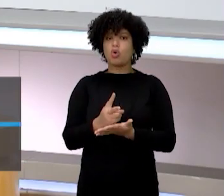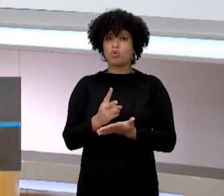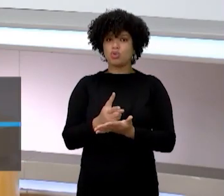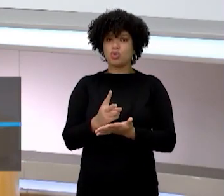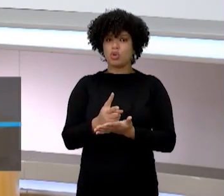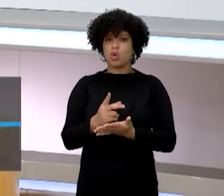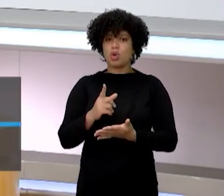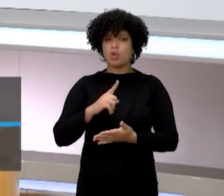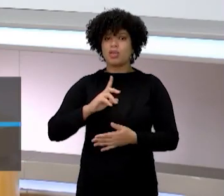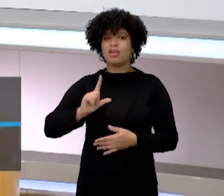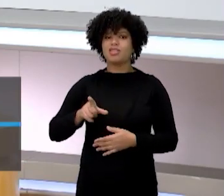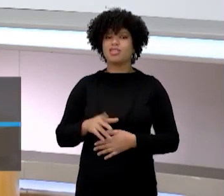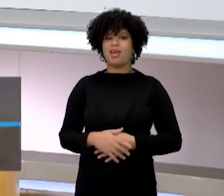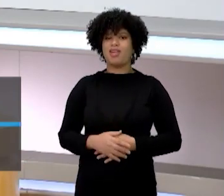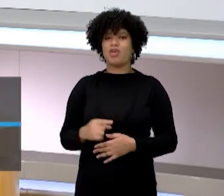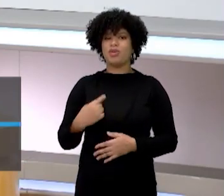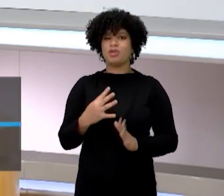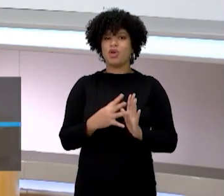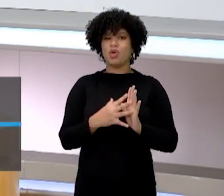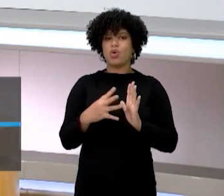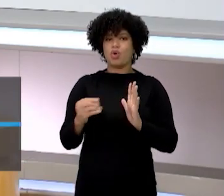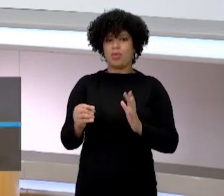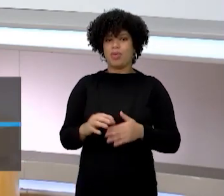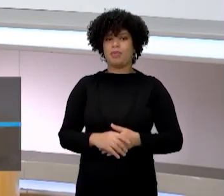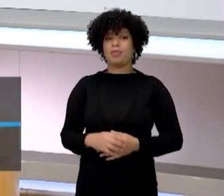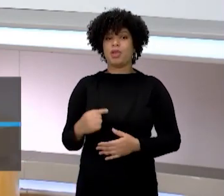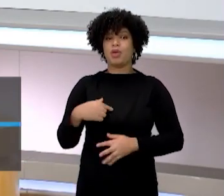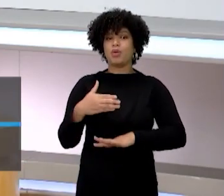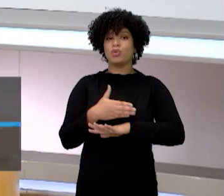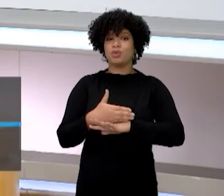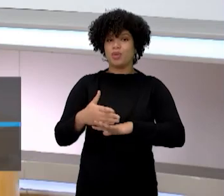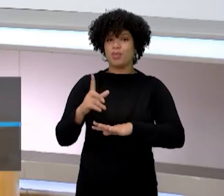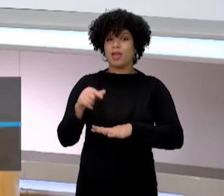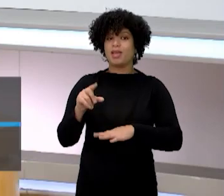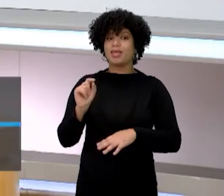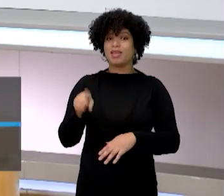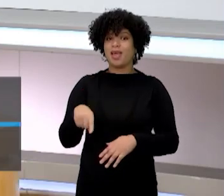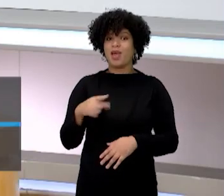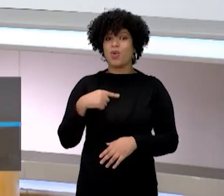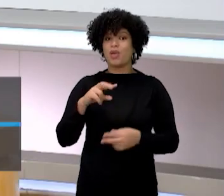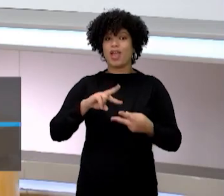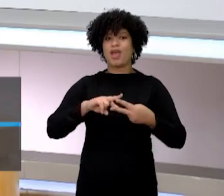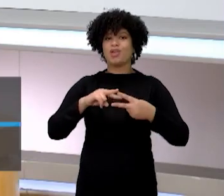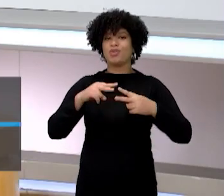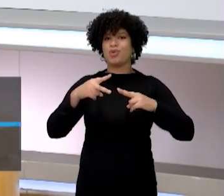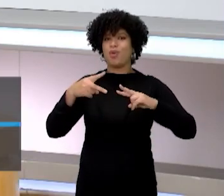foi copiado. E aí, por isso eu digo que isso é uma duplicação